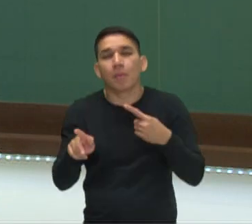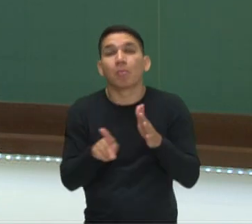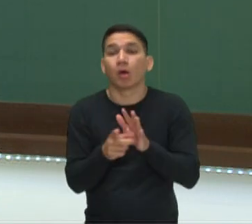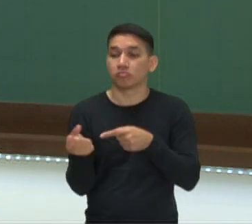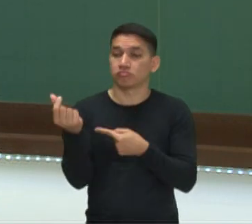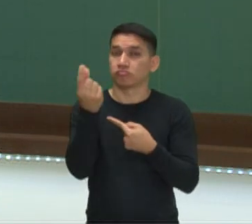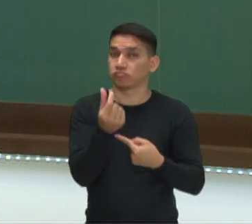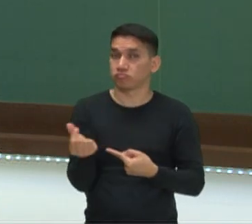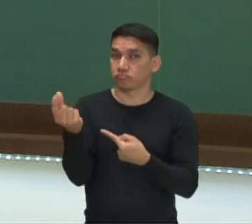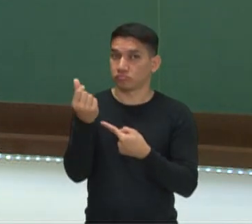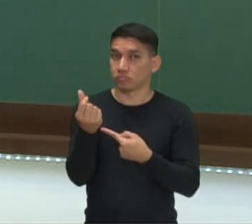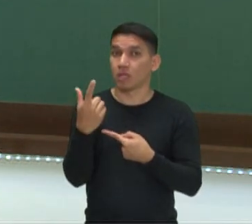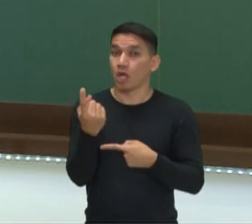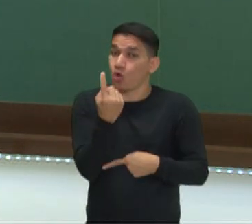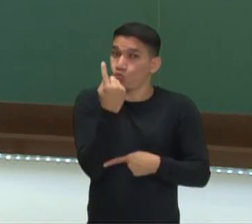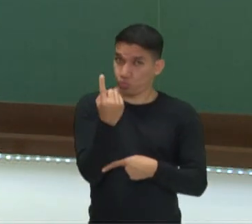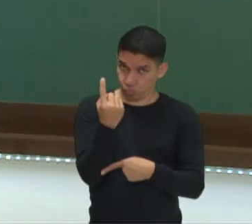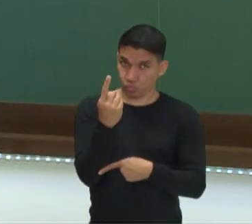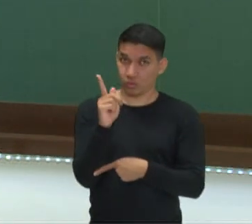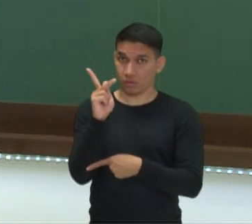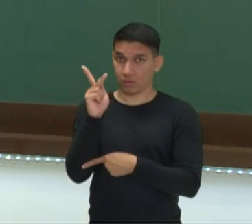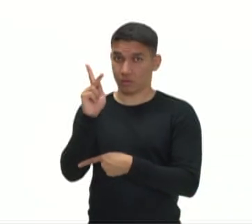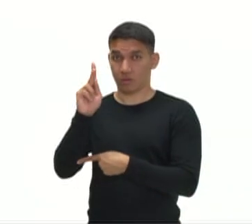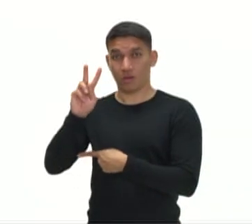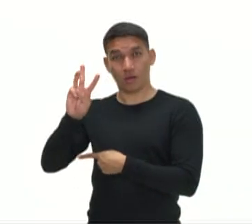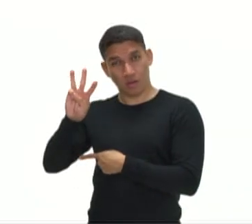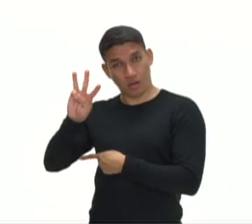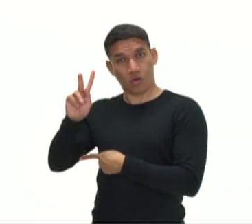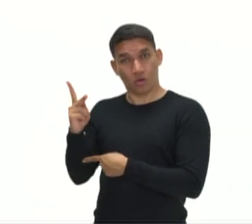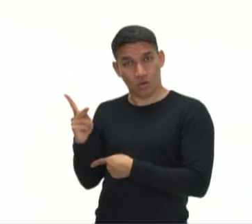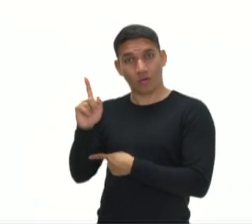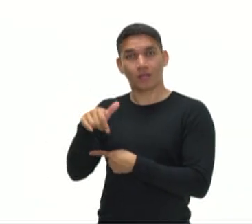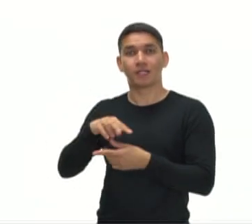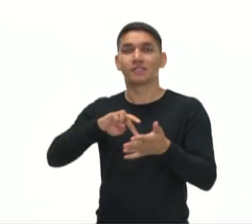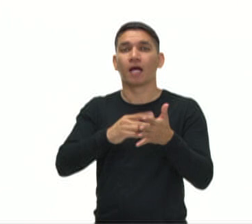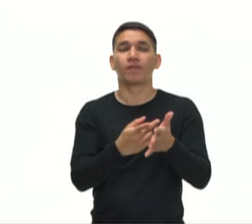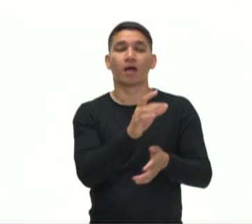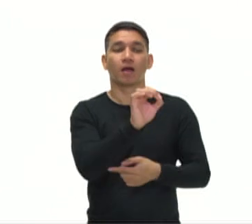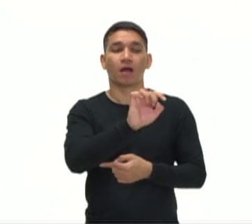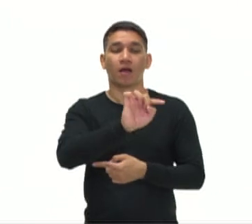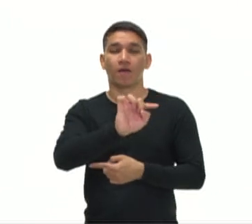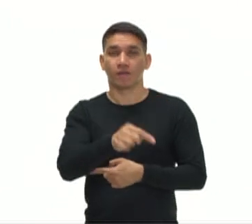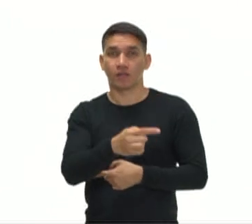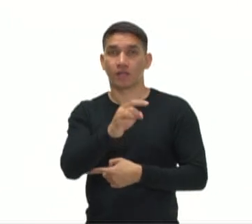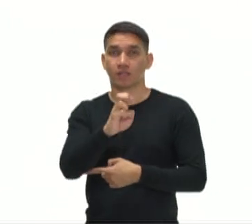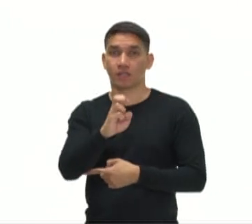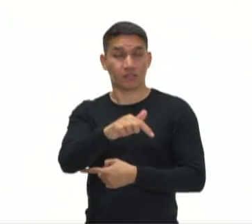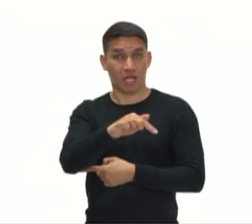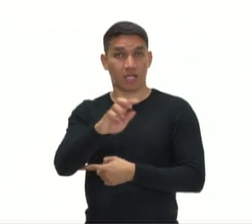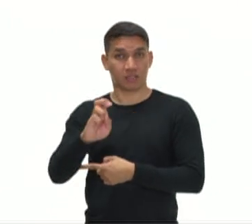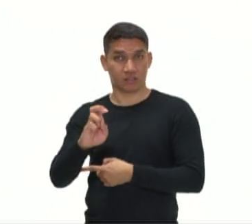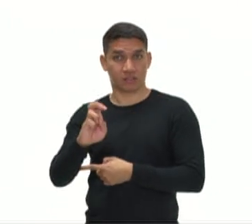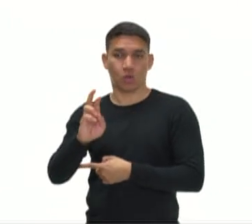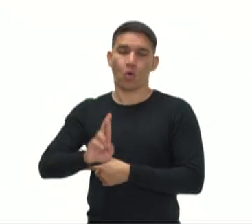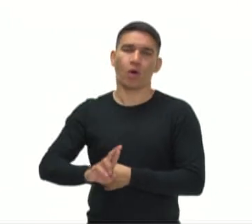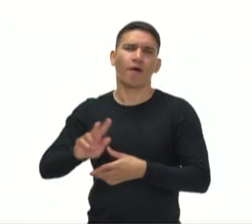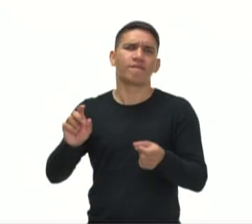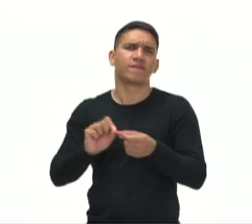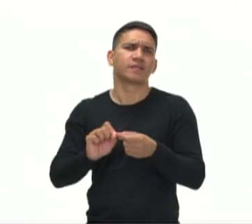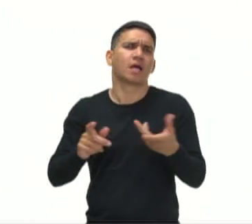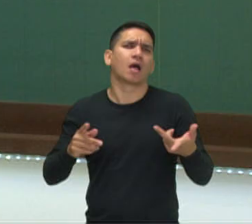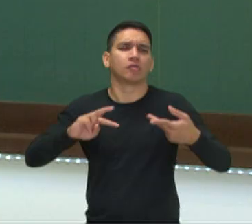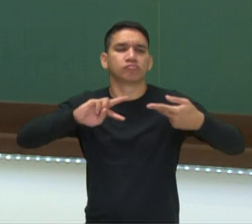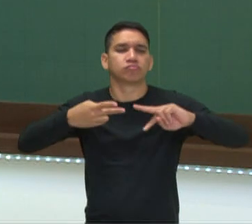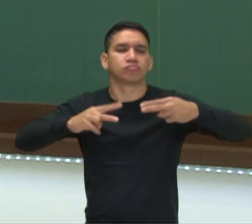custo. 1 kWh é 0,75, né? 75 centavos. Você faz uma regra de 3, que o pessoal chama, né?